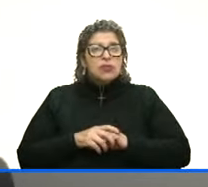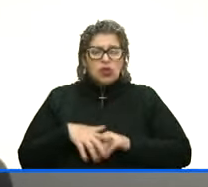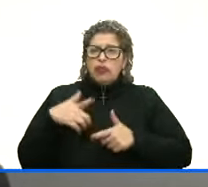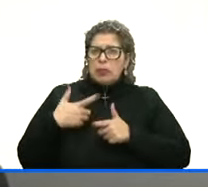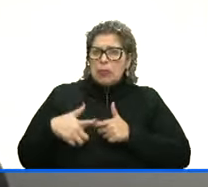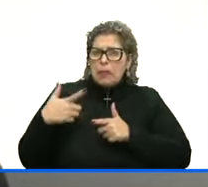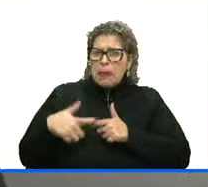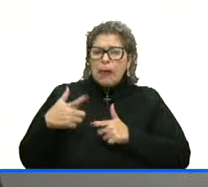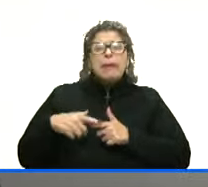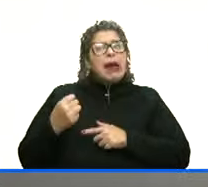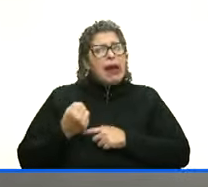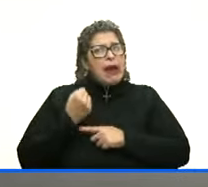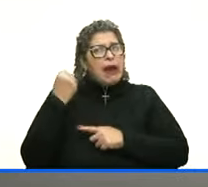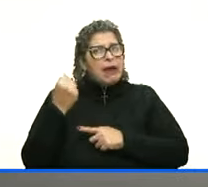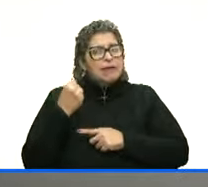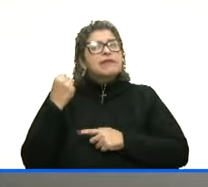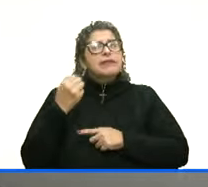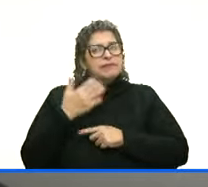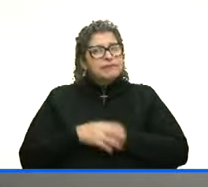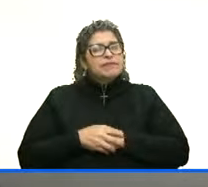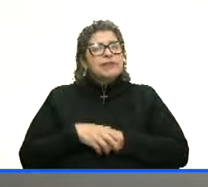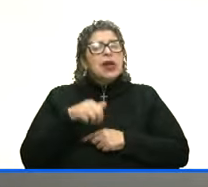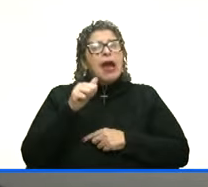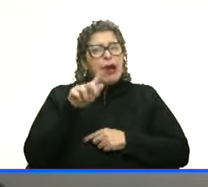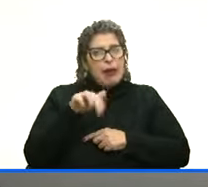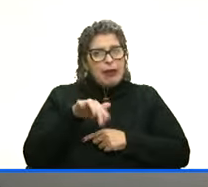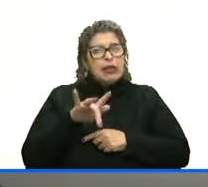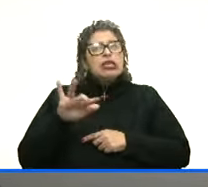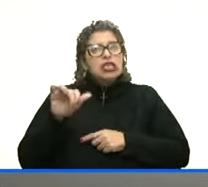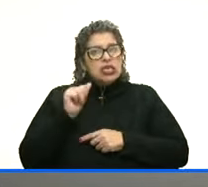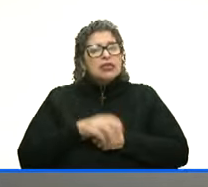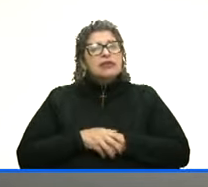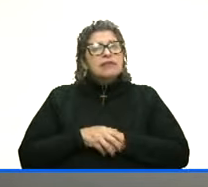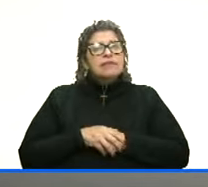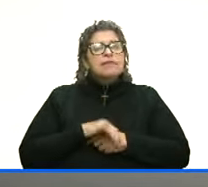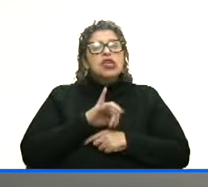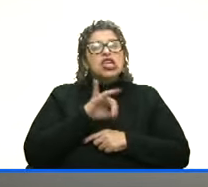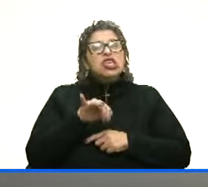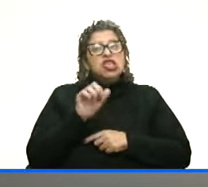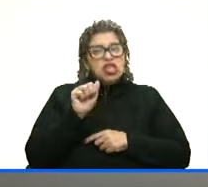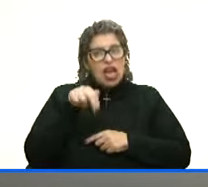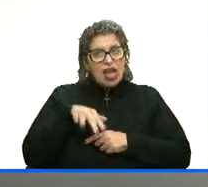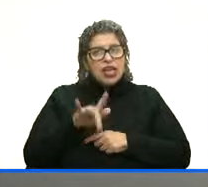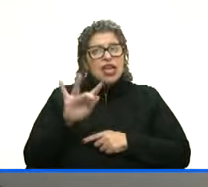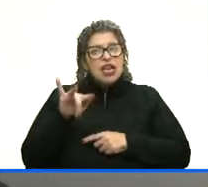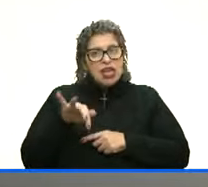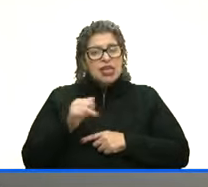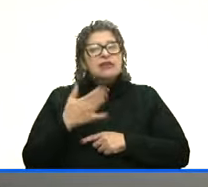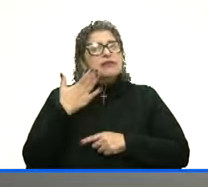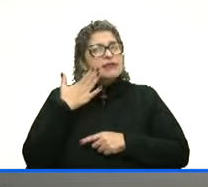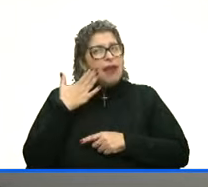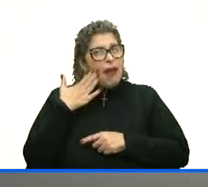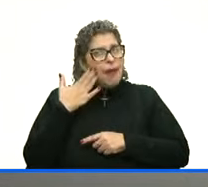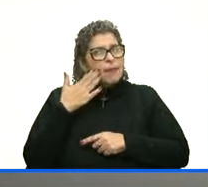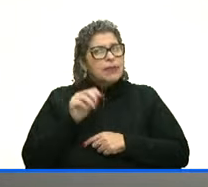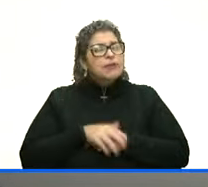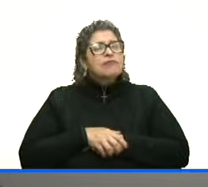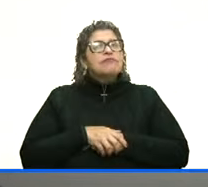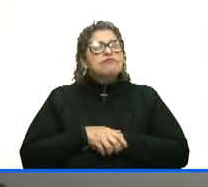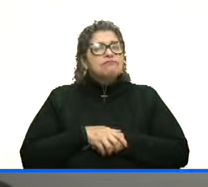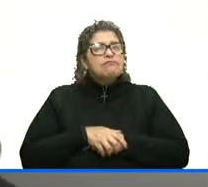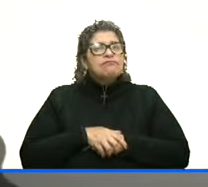problemas iniciais, e a Jaqueline e a Ângela, que é quem está, as que estão aqui, devem saber disso,